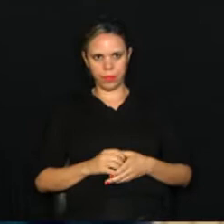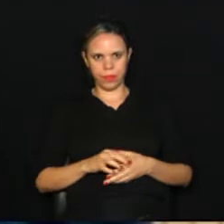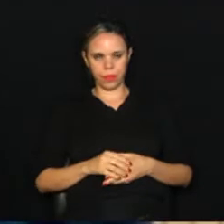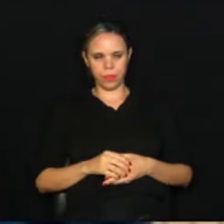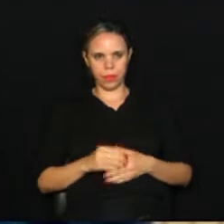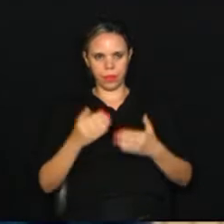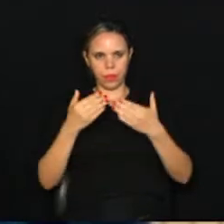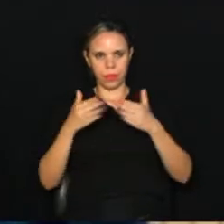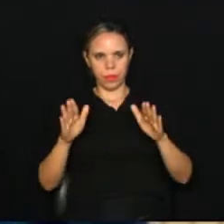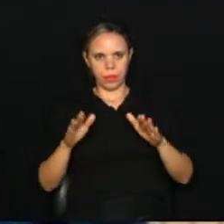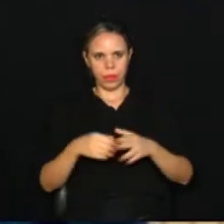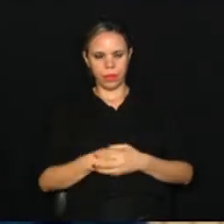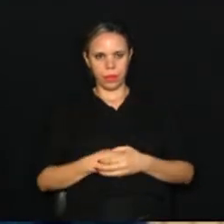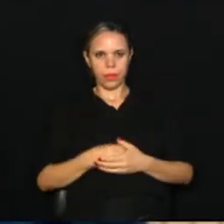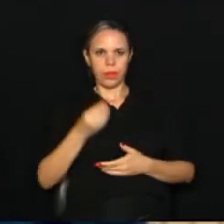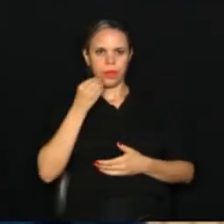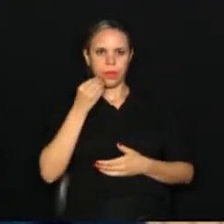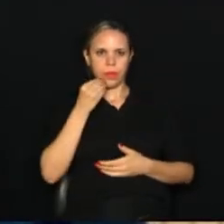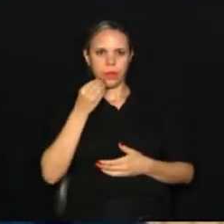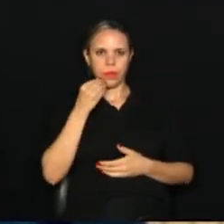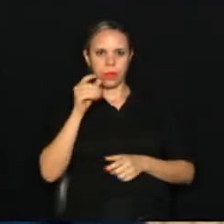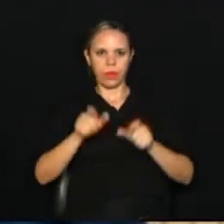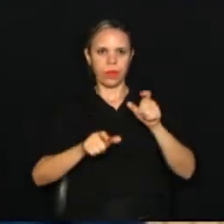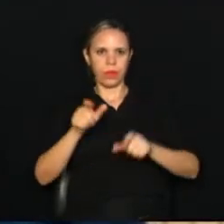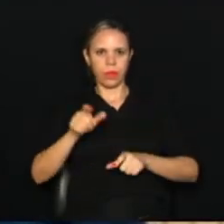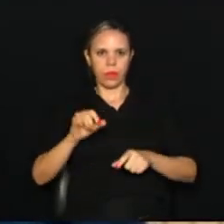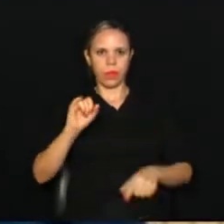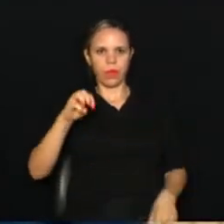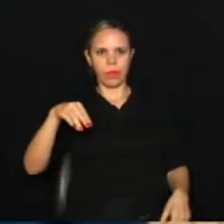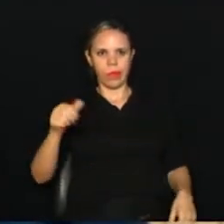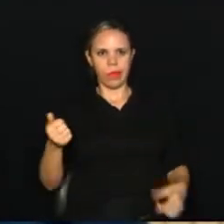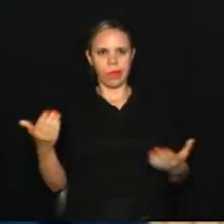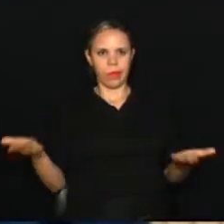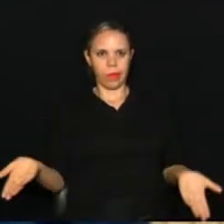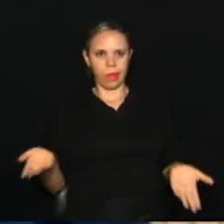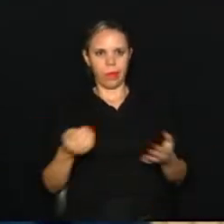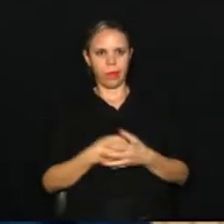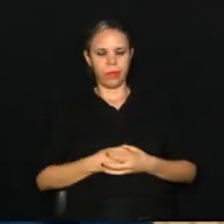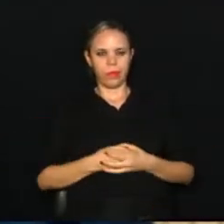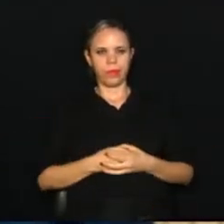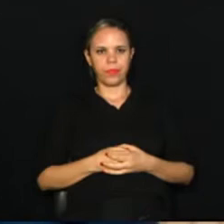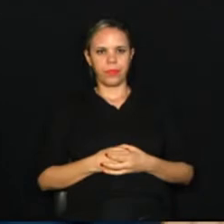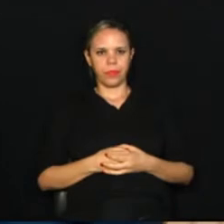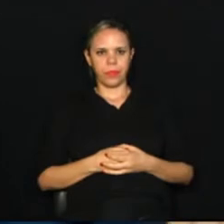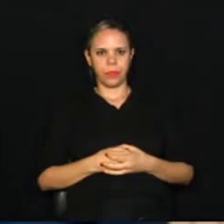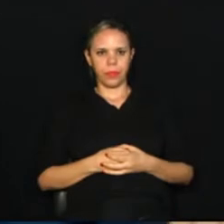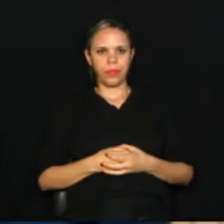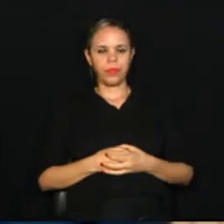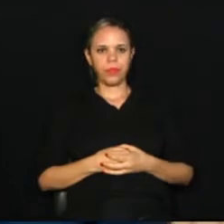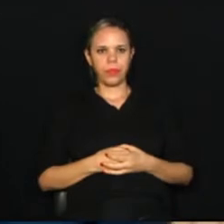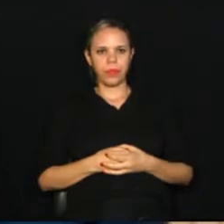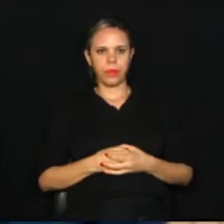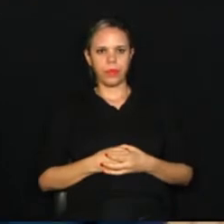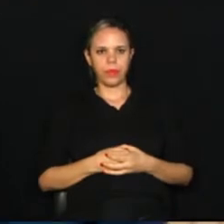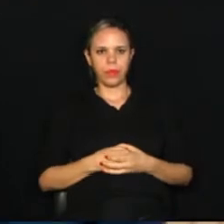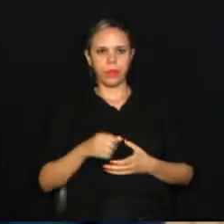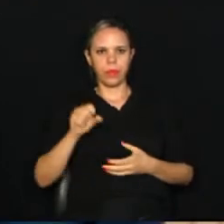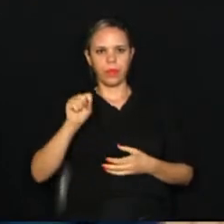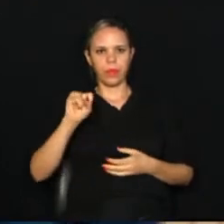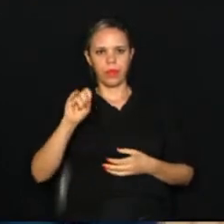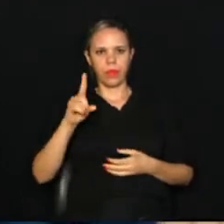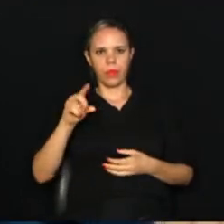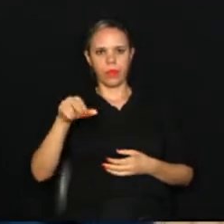Abre também esse espaço para as pessoas da IMA que aqui estão, né? O Sidney